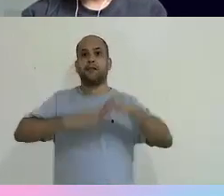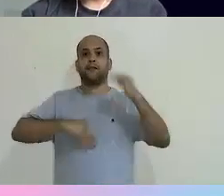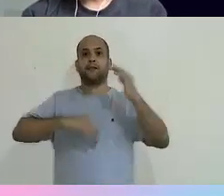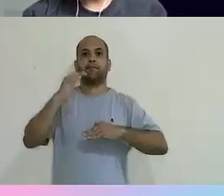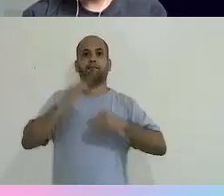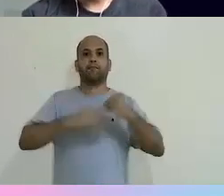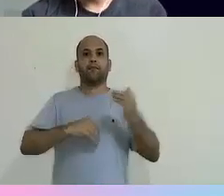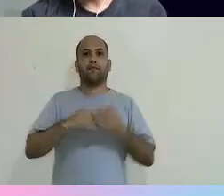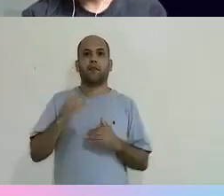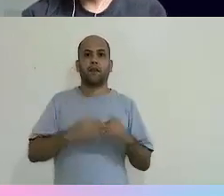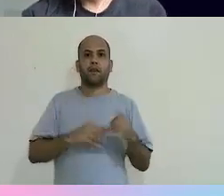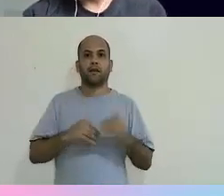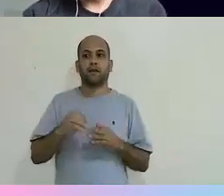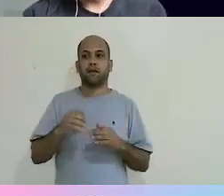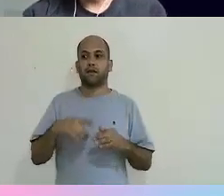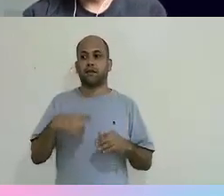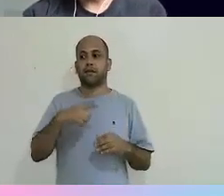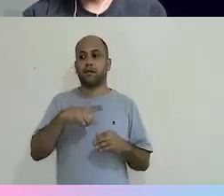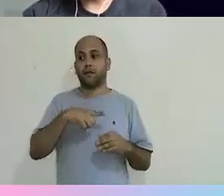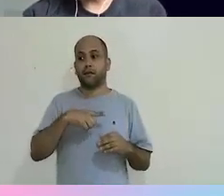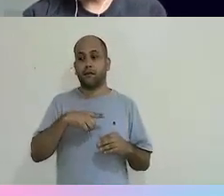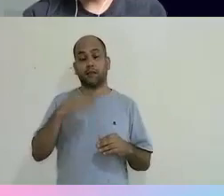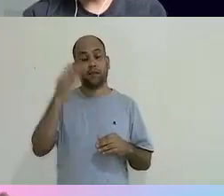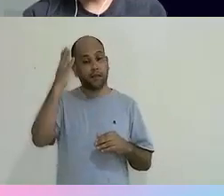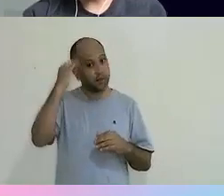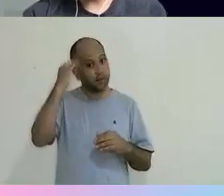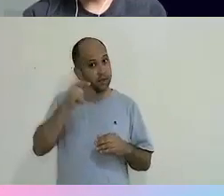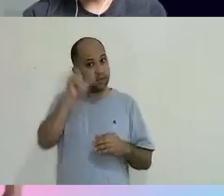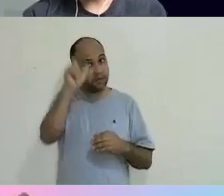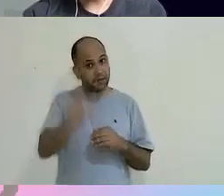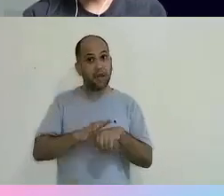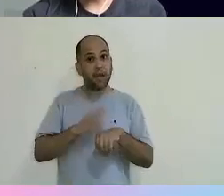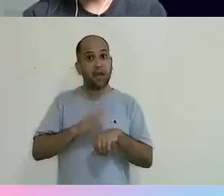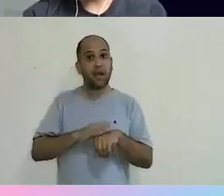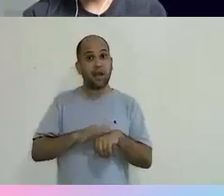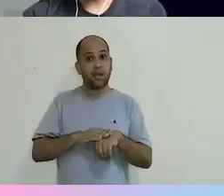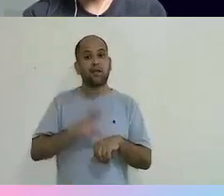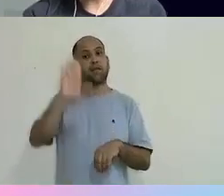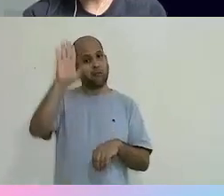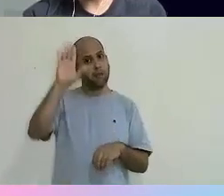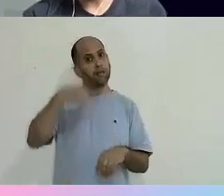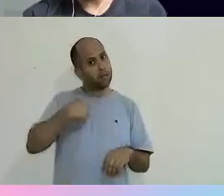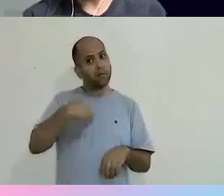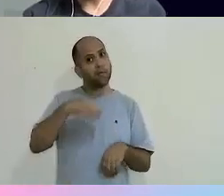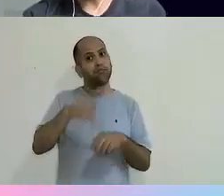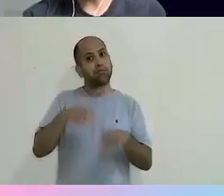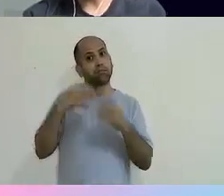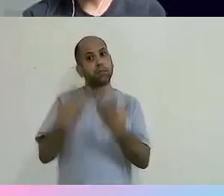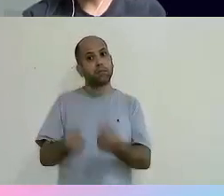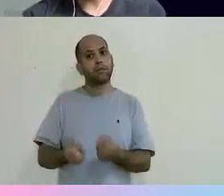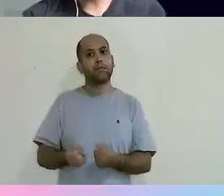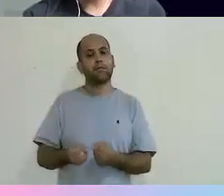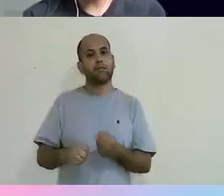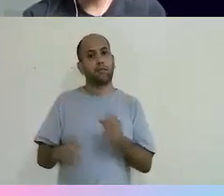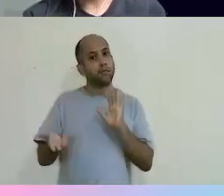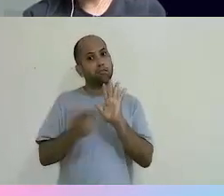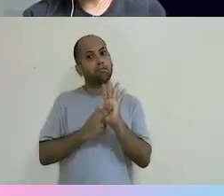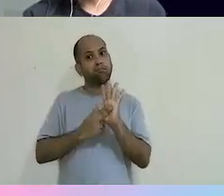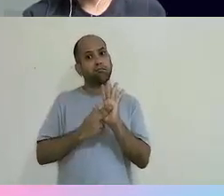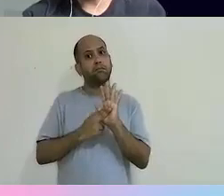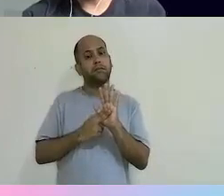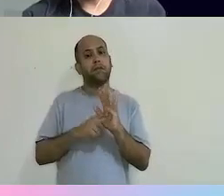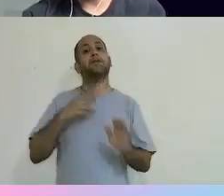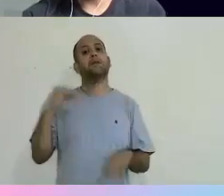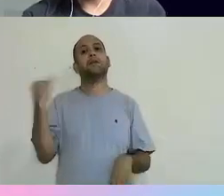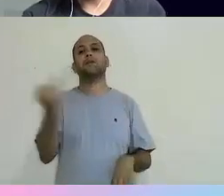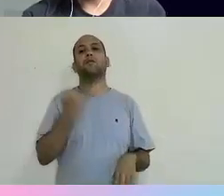A partir do momento que você realmente sabe quem você é, que você dá conta, você levanta a mão e fala, opa, essa parte é minha, né? Então, é super